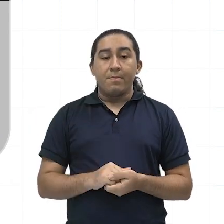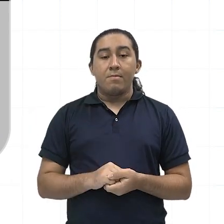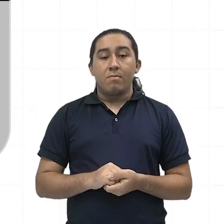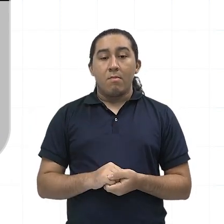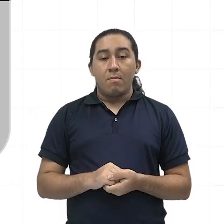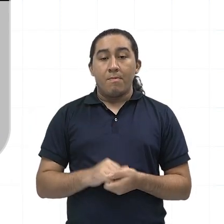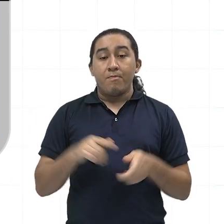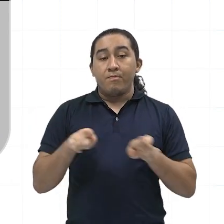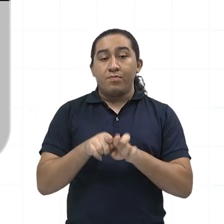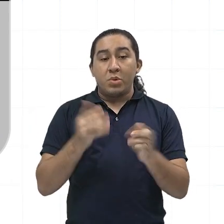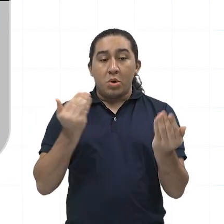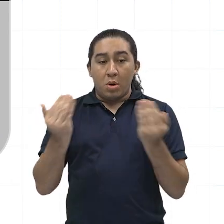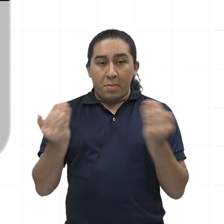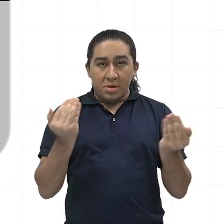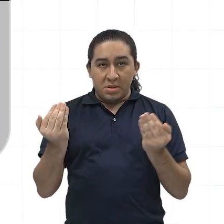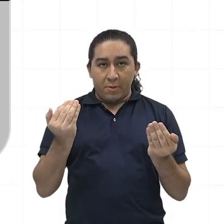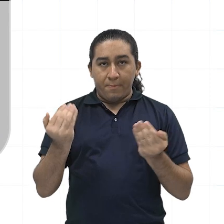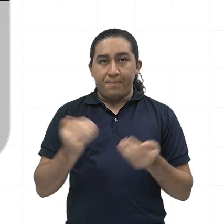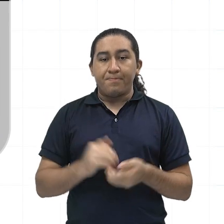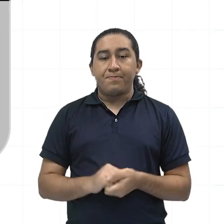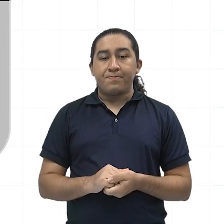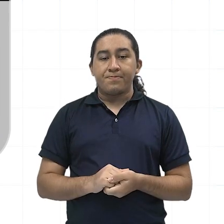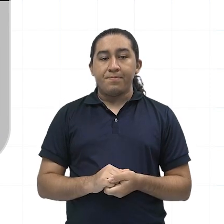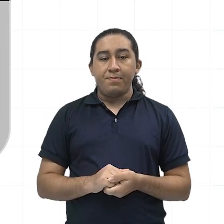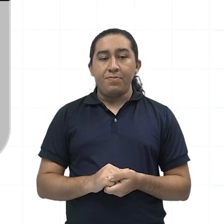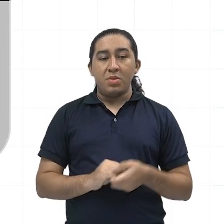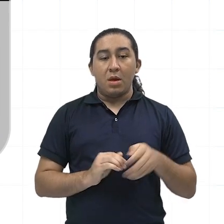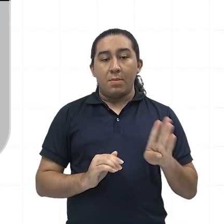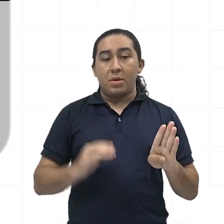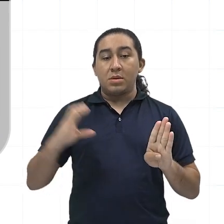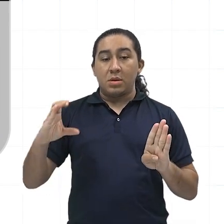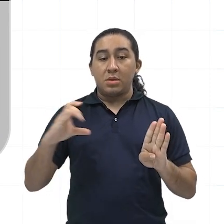quadro comparativo entre hepatite B e C, nós temos